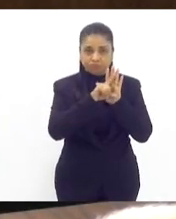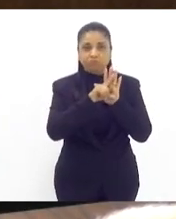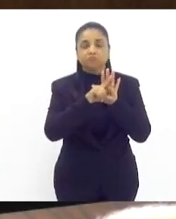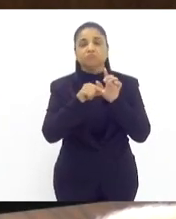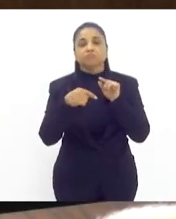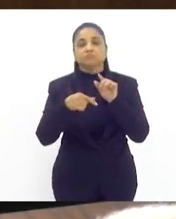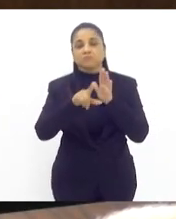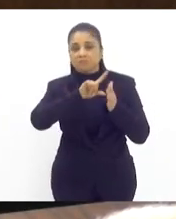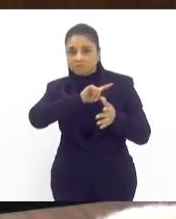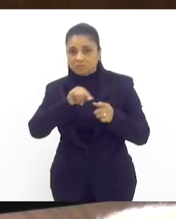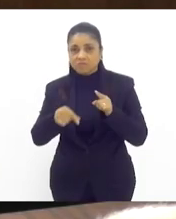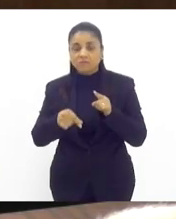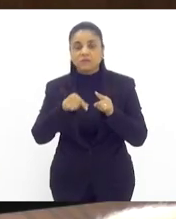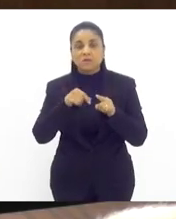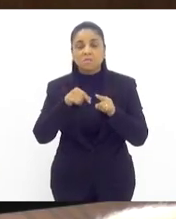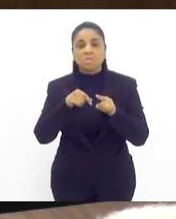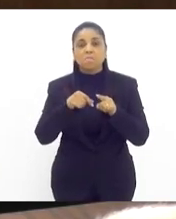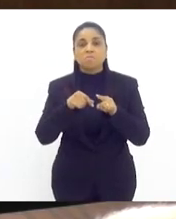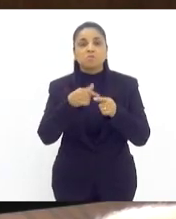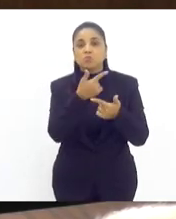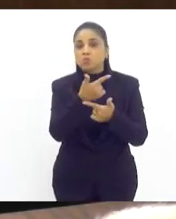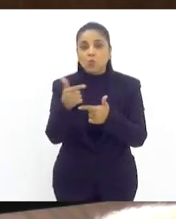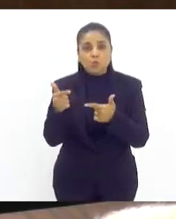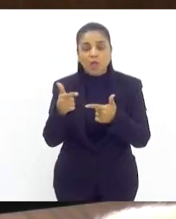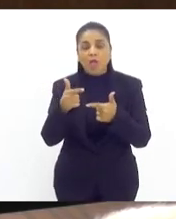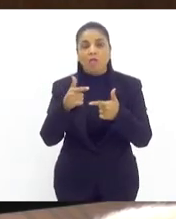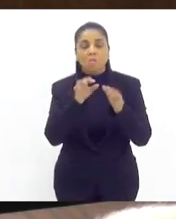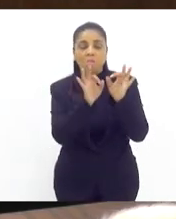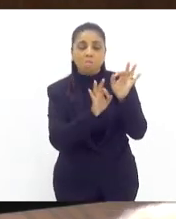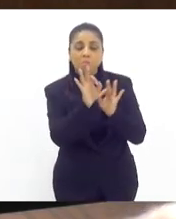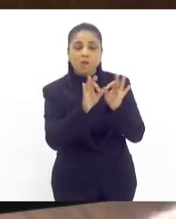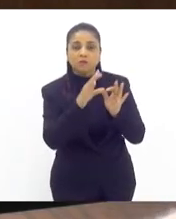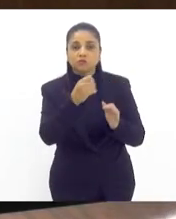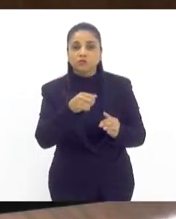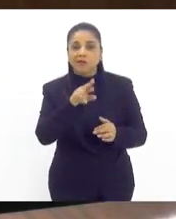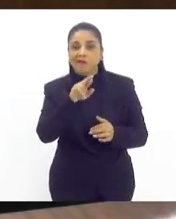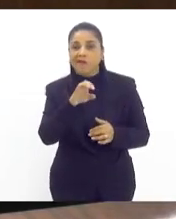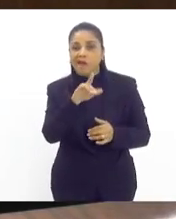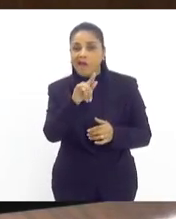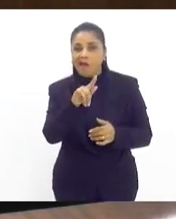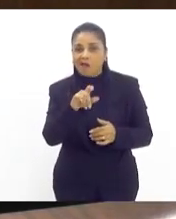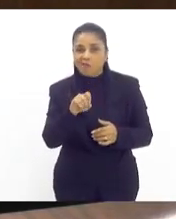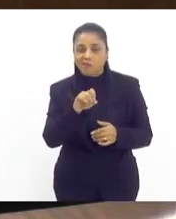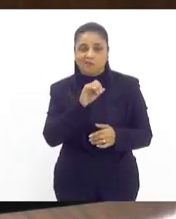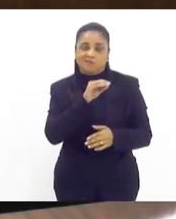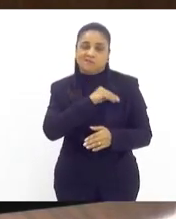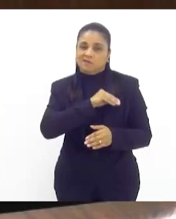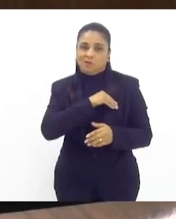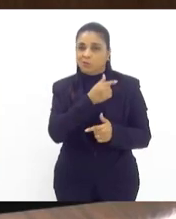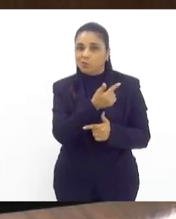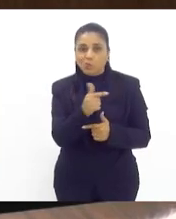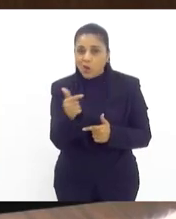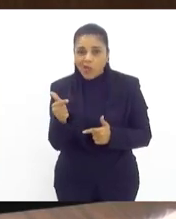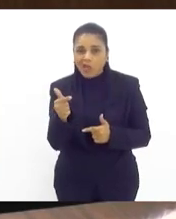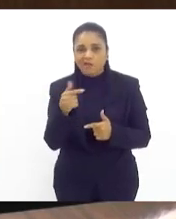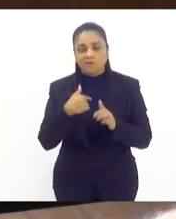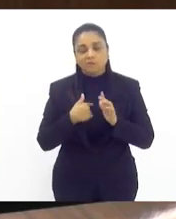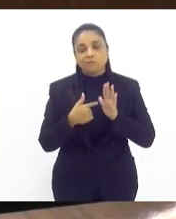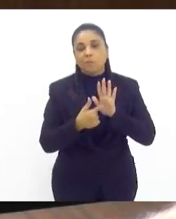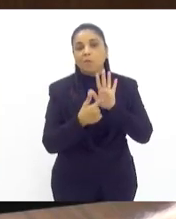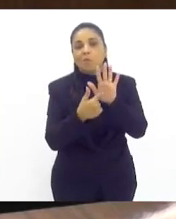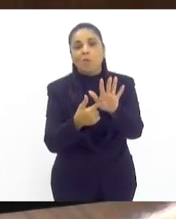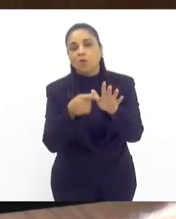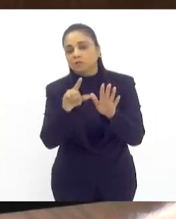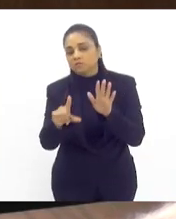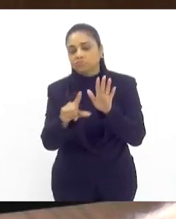que se quer plano de cargos e salários tem então a gente apresenta essa indicação Legislativa